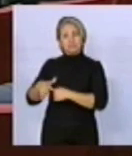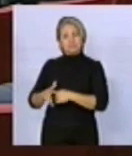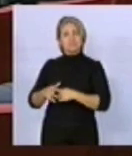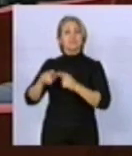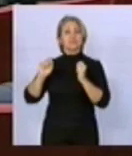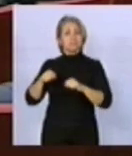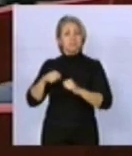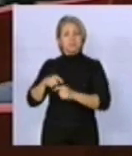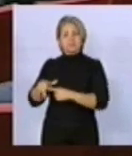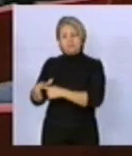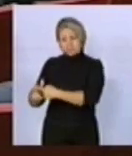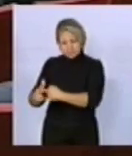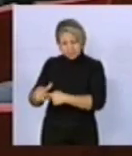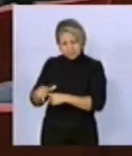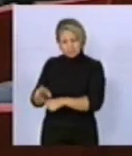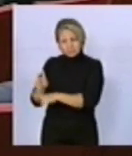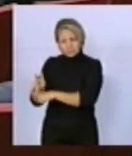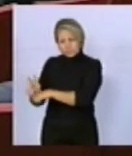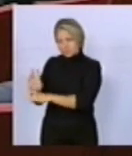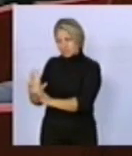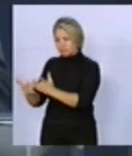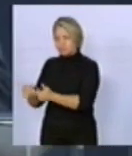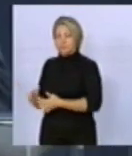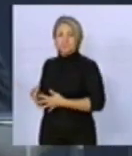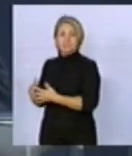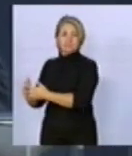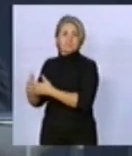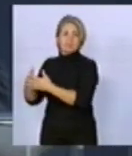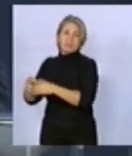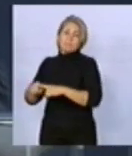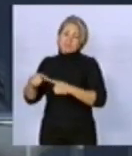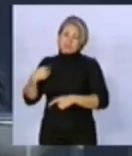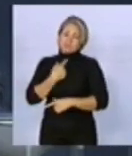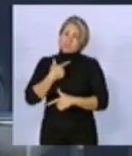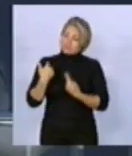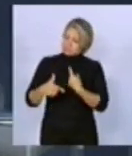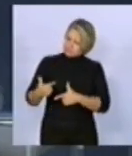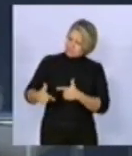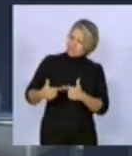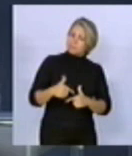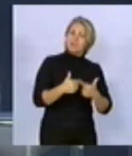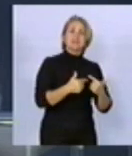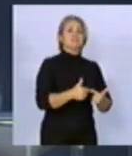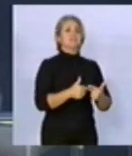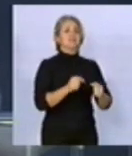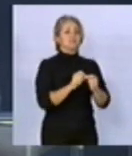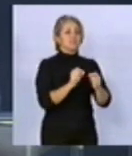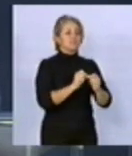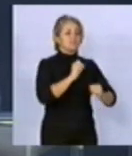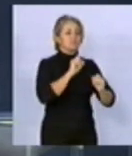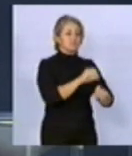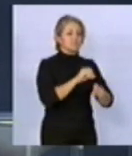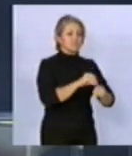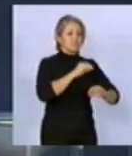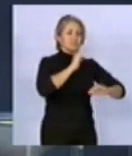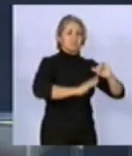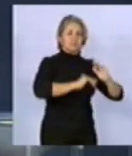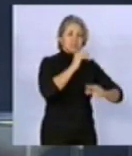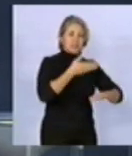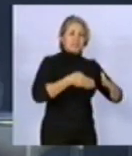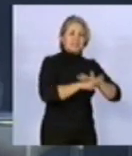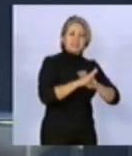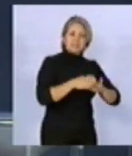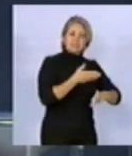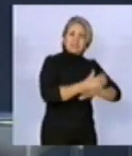capacidade de dar suporte a todas as máquinas mas nós estamos fazendo nossa parte estamos fazendo a qualificação agora isso não vai ser feito